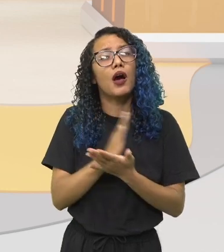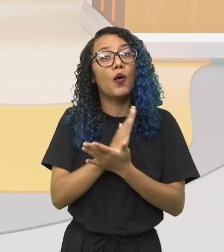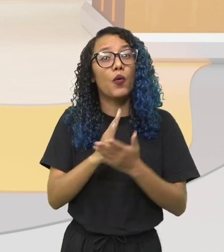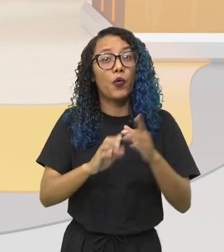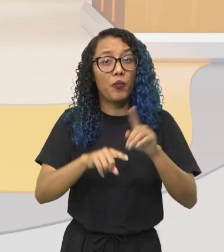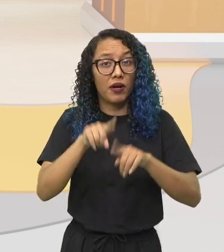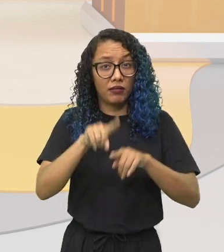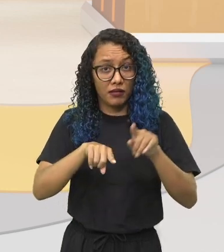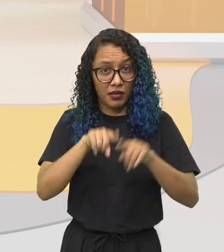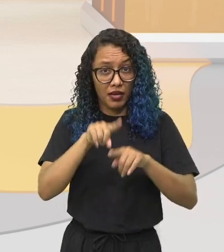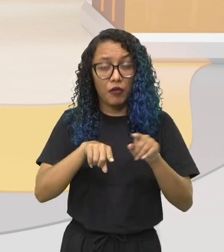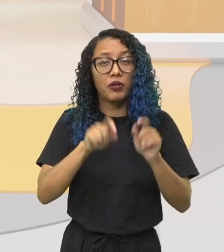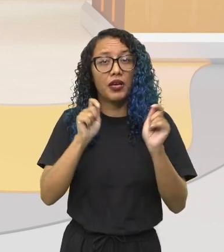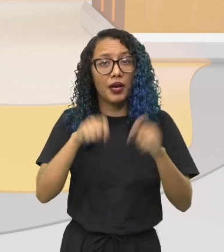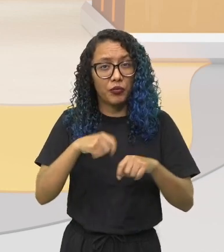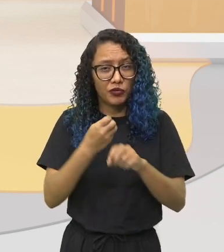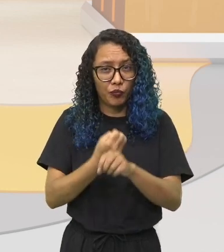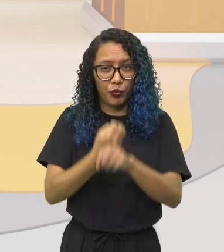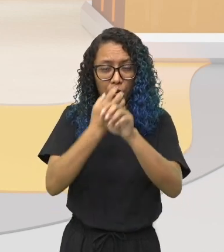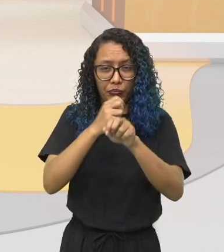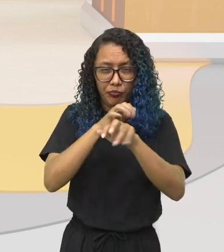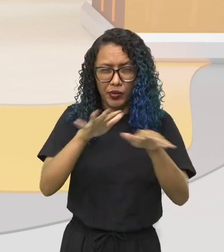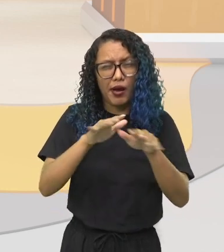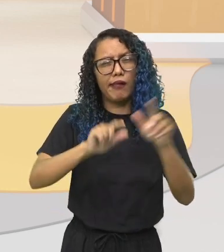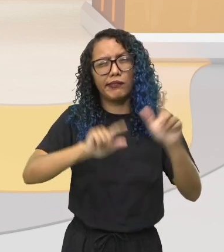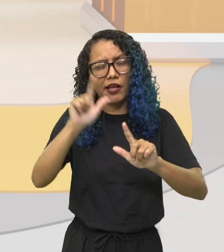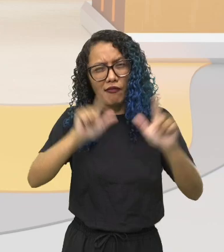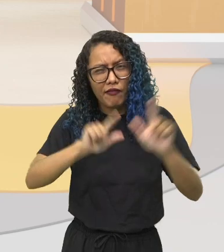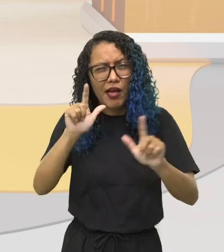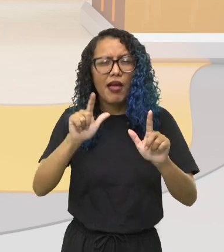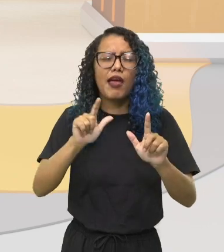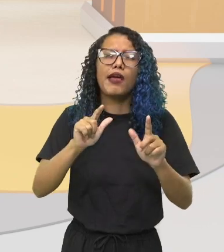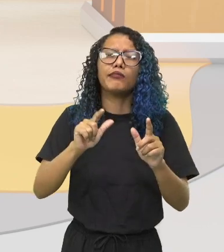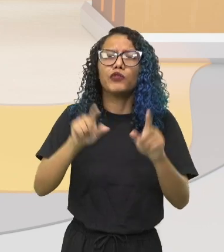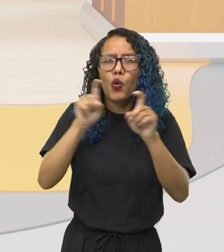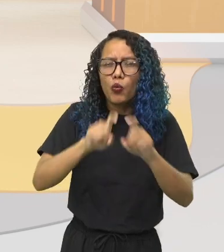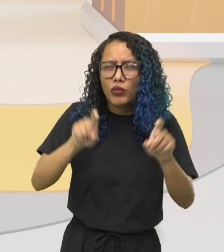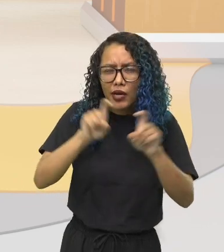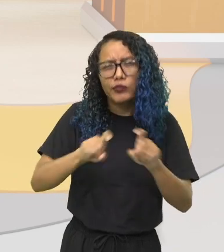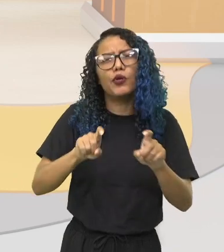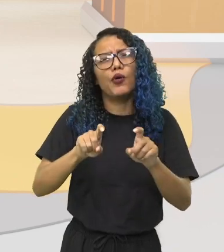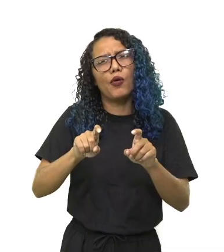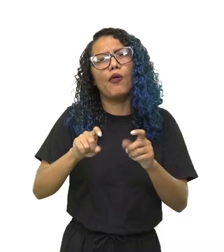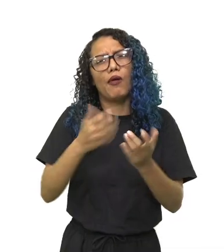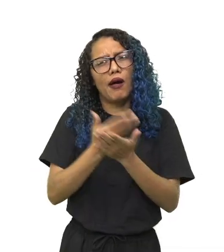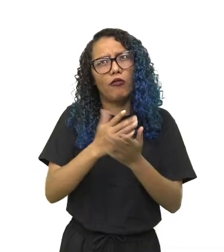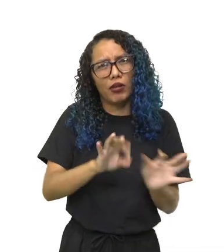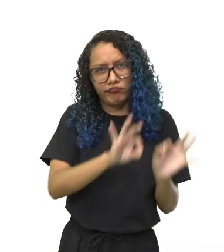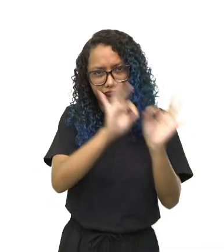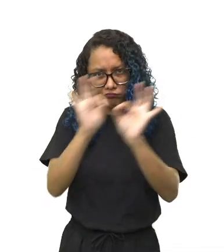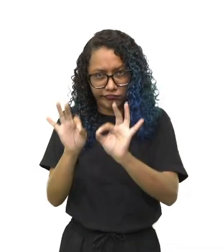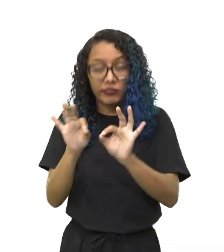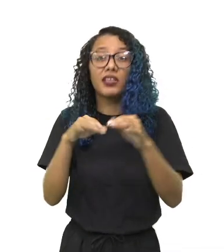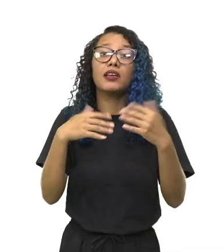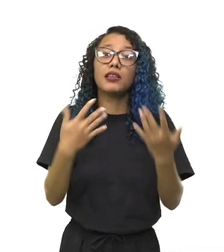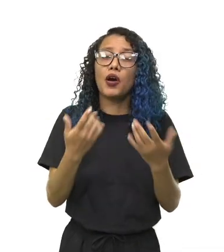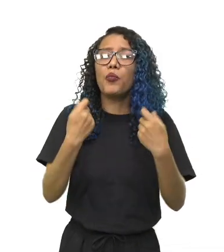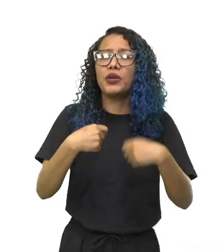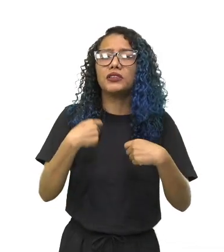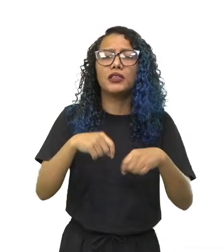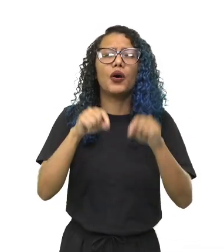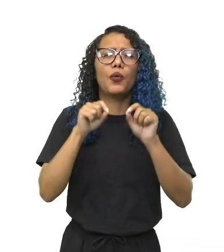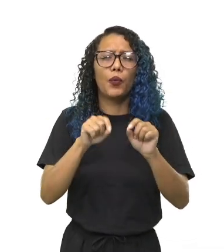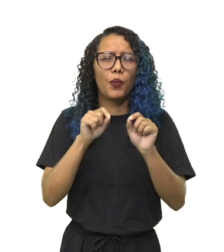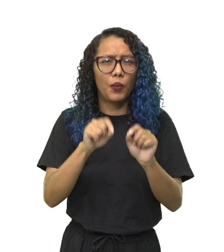né, de transmissão aí, as TVs, os monitores, né, para acompanhar esta aula. E alguma fonte de energia está